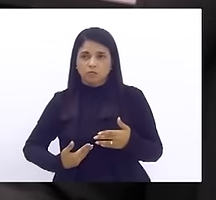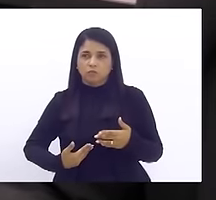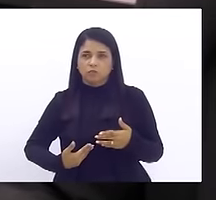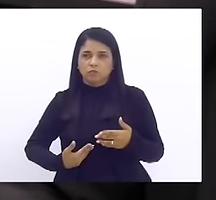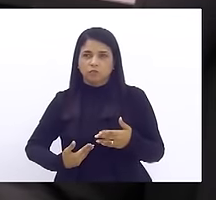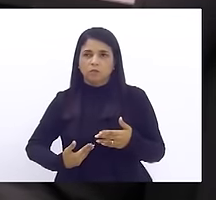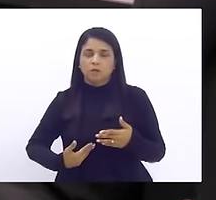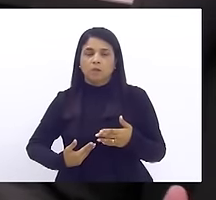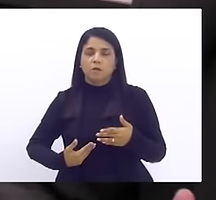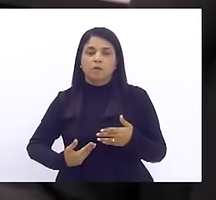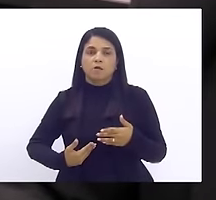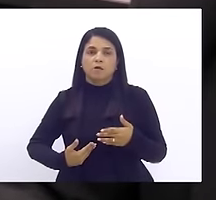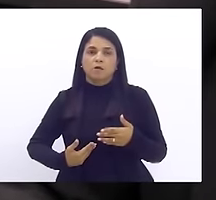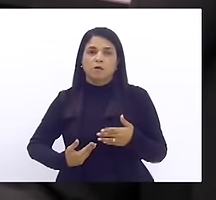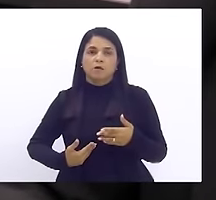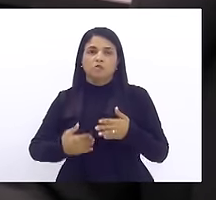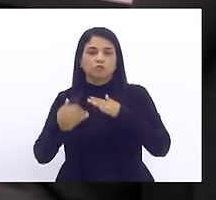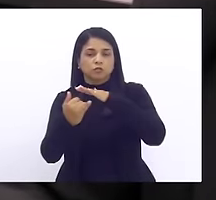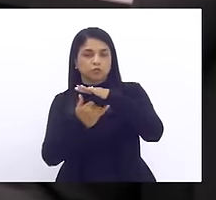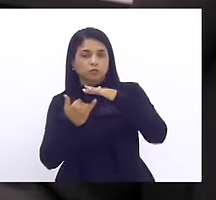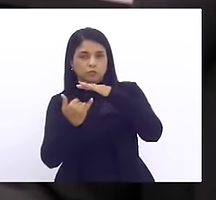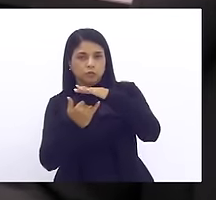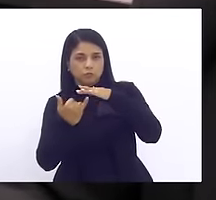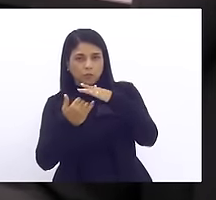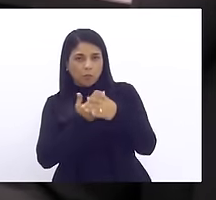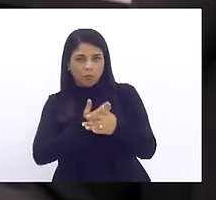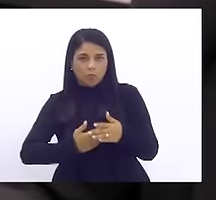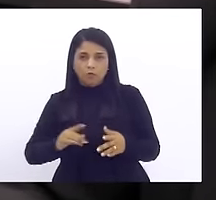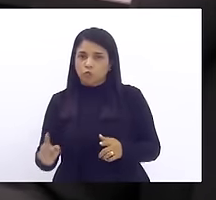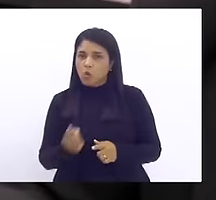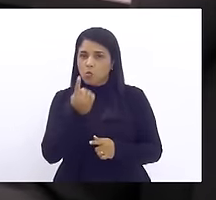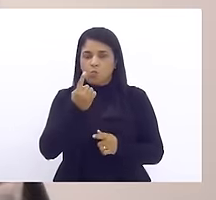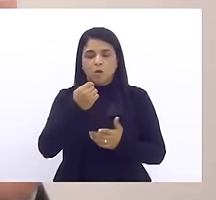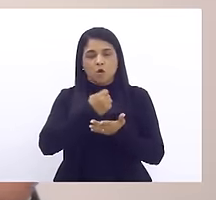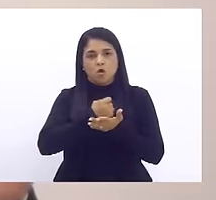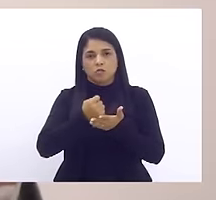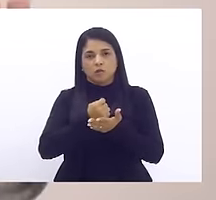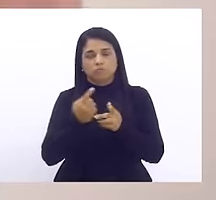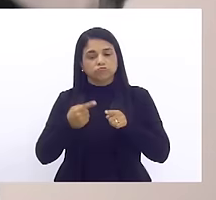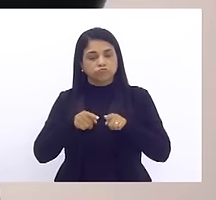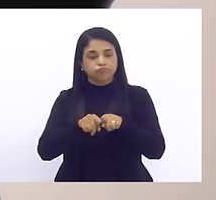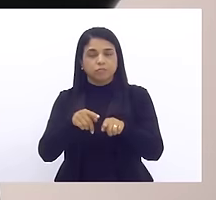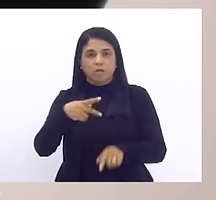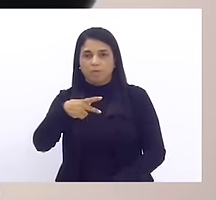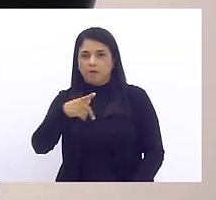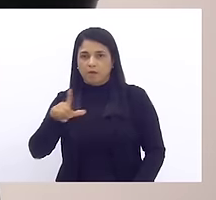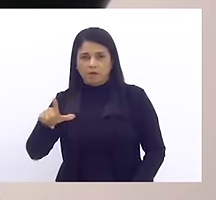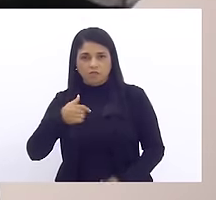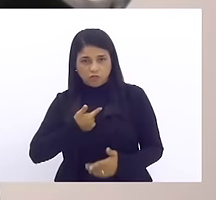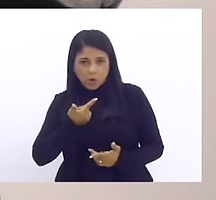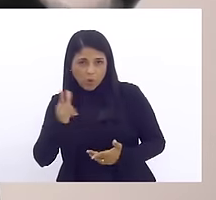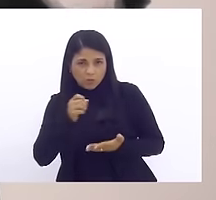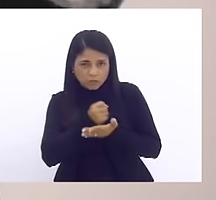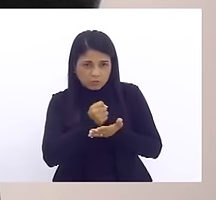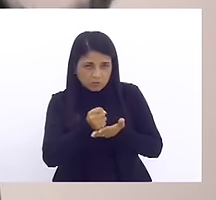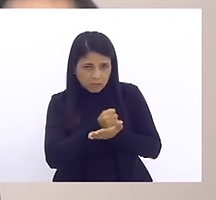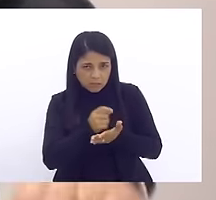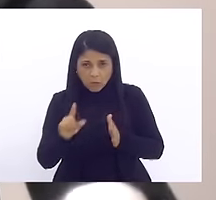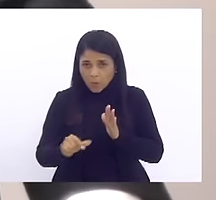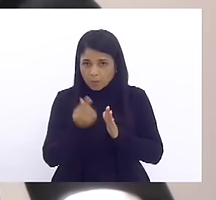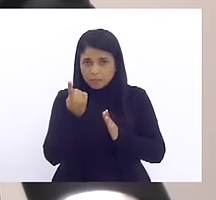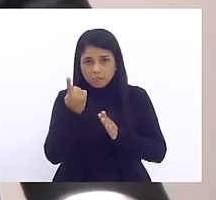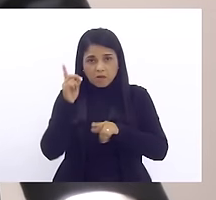serviços para instituição pública nós estamos contratos somente com a PF essa é a primeira vez você já tiveram contratos com outras empresas que